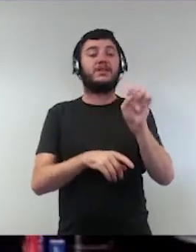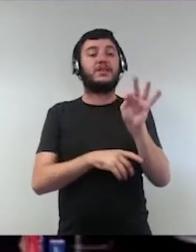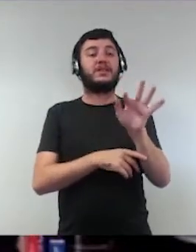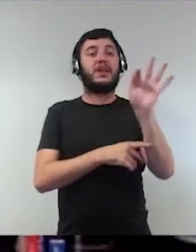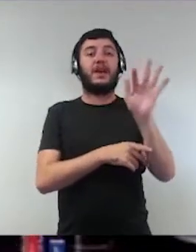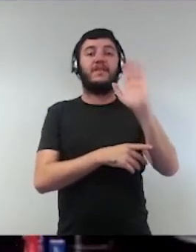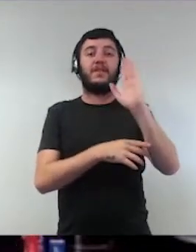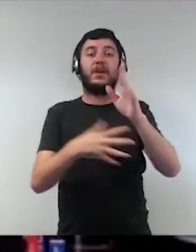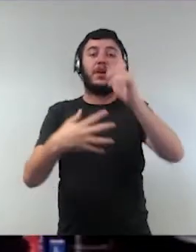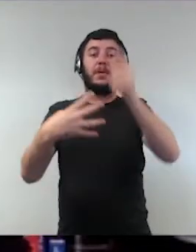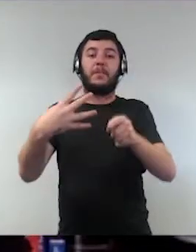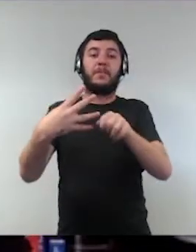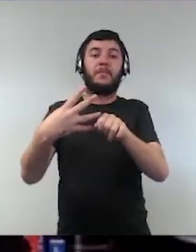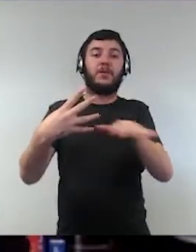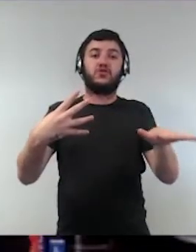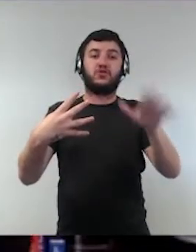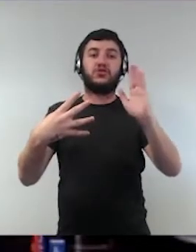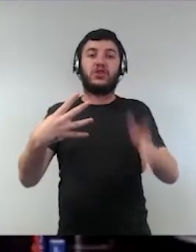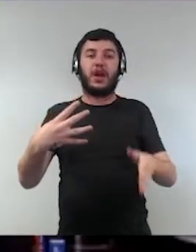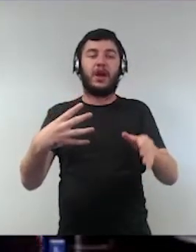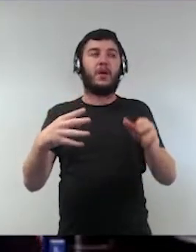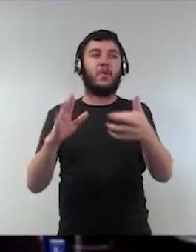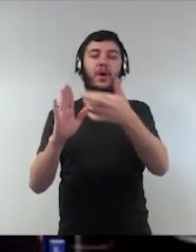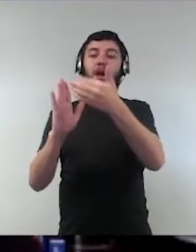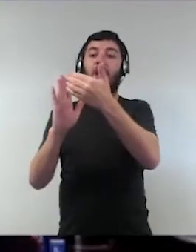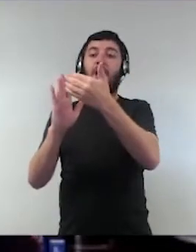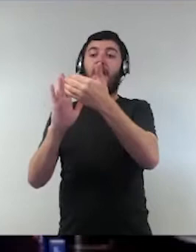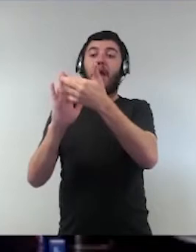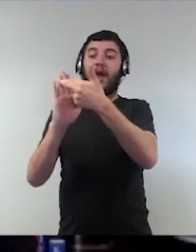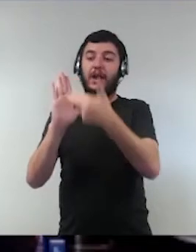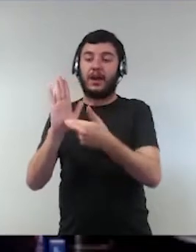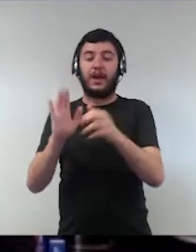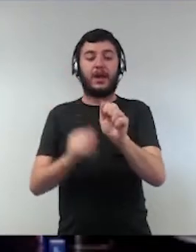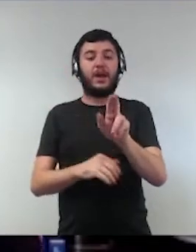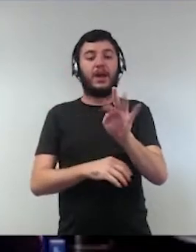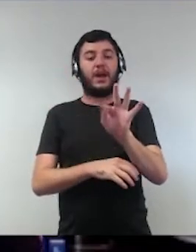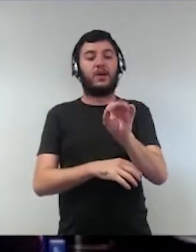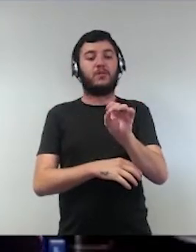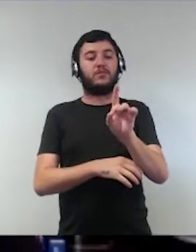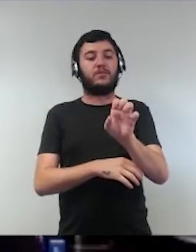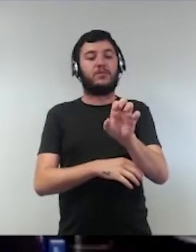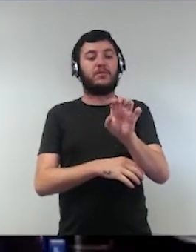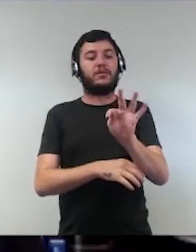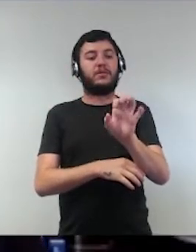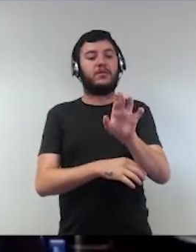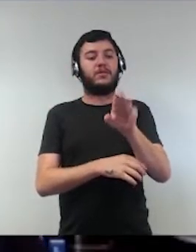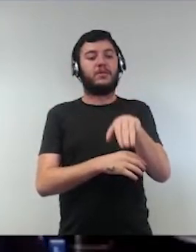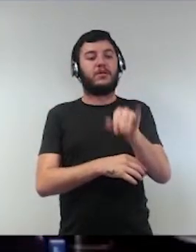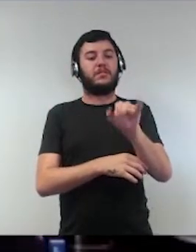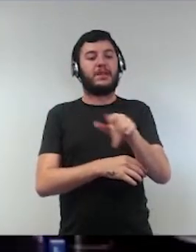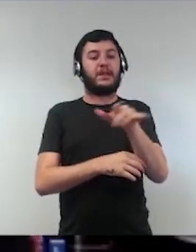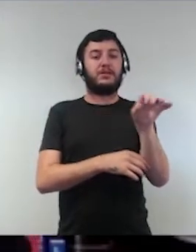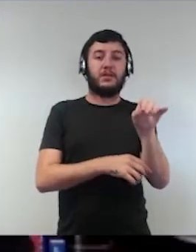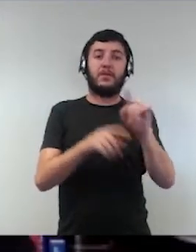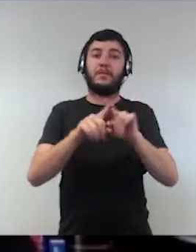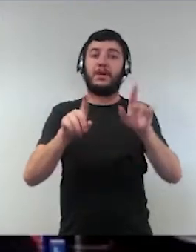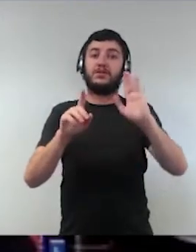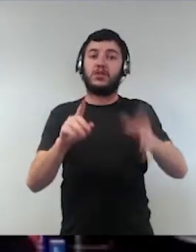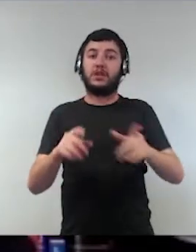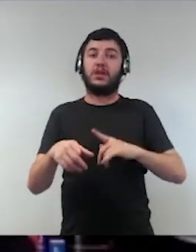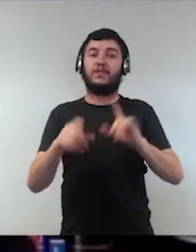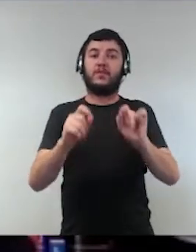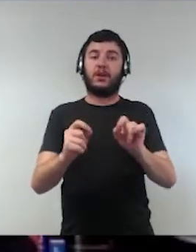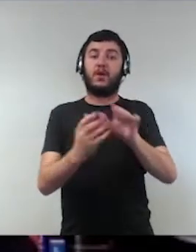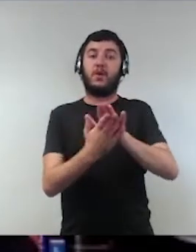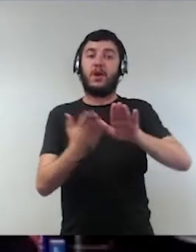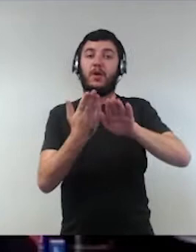da autodeterminação informacional e, como desdobramento disso, julgou procedente, ou pelo menos o pedido cautelar, suspendendo os efeitos dessa